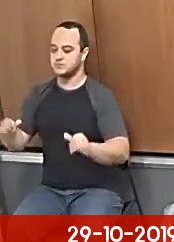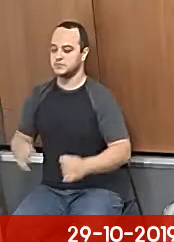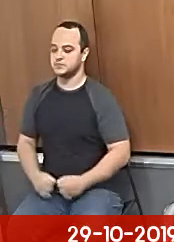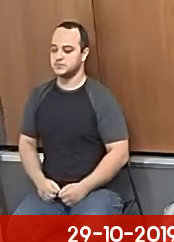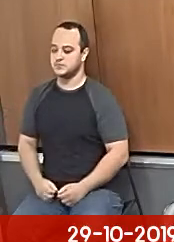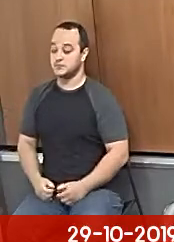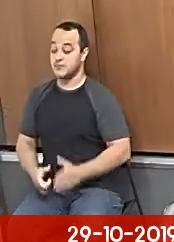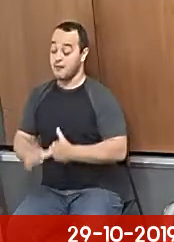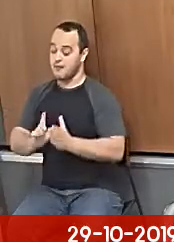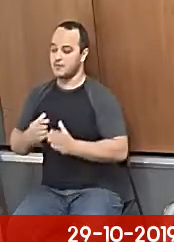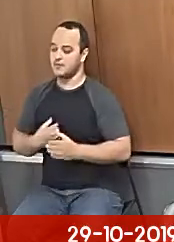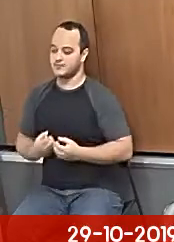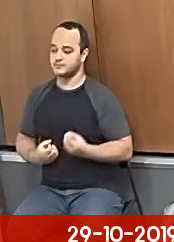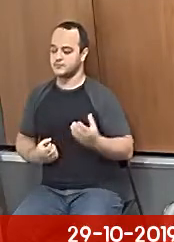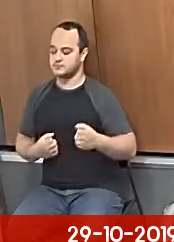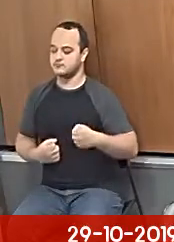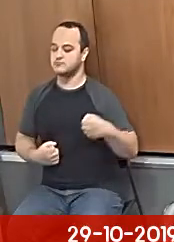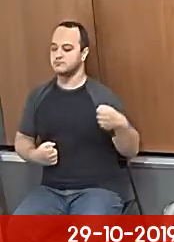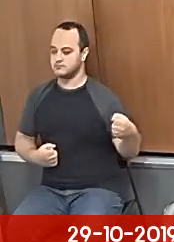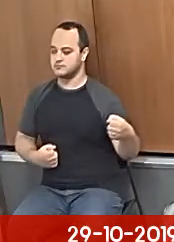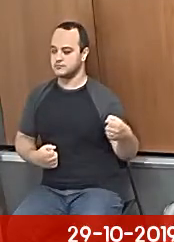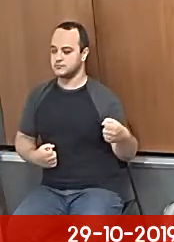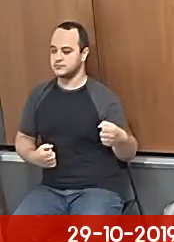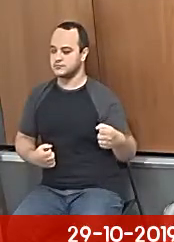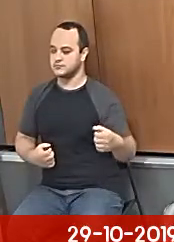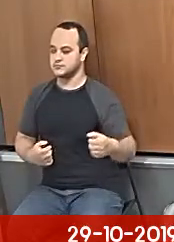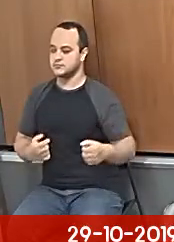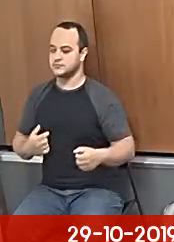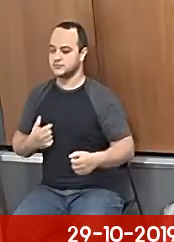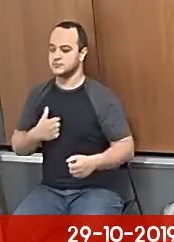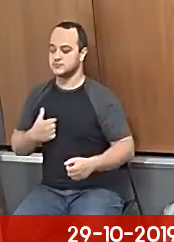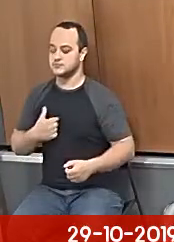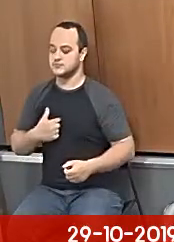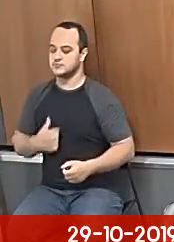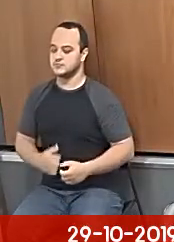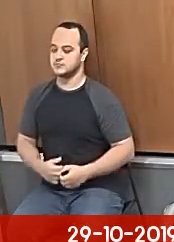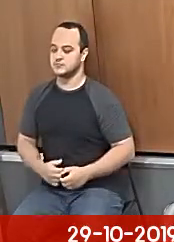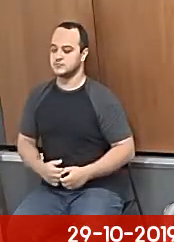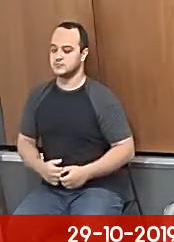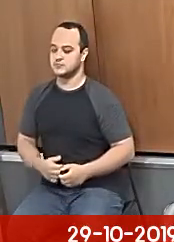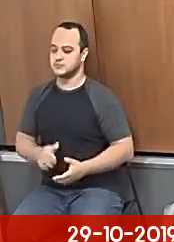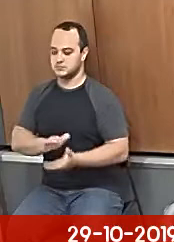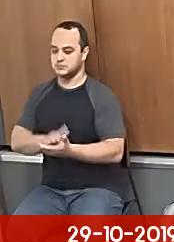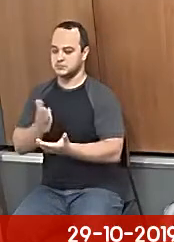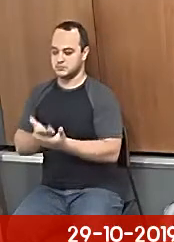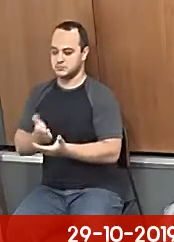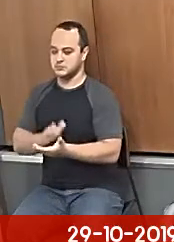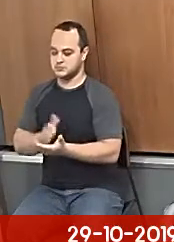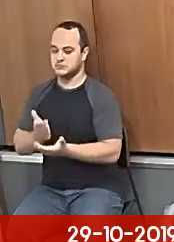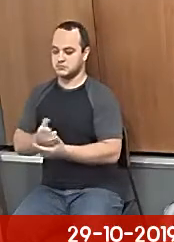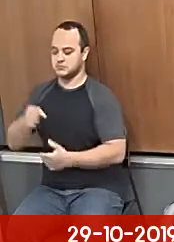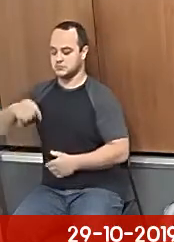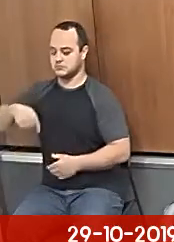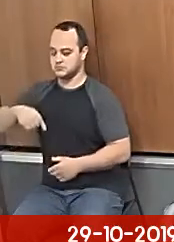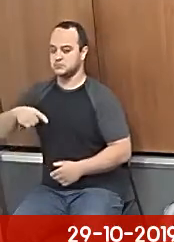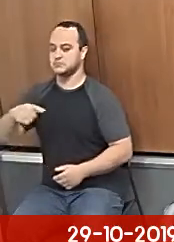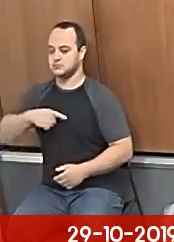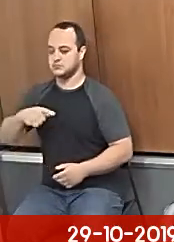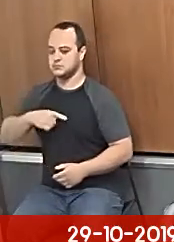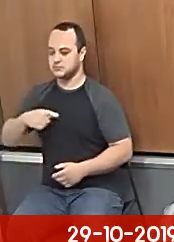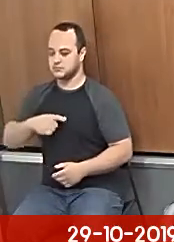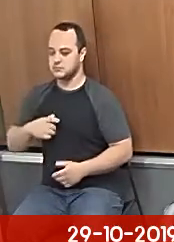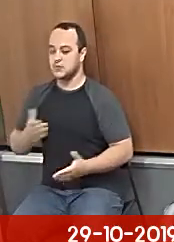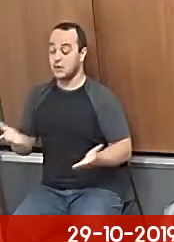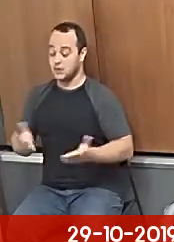passar a palavra, dar conhecimento aqui aos dois intérpretes. Está agora trabalhando